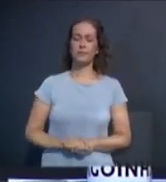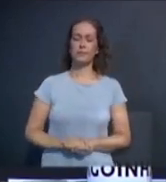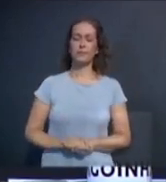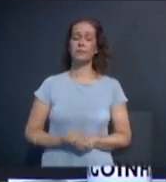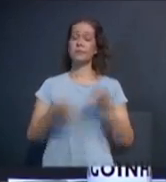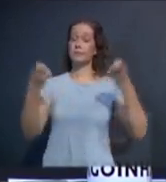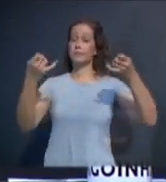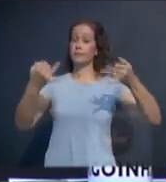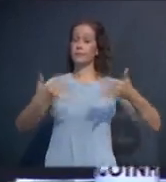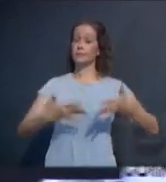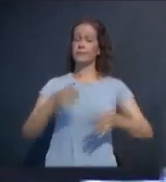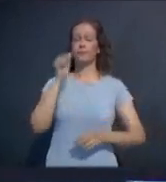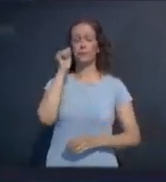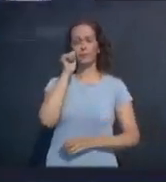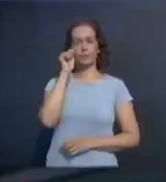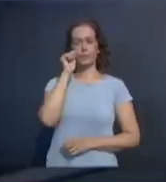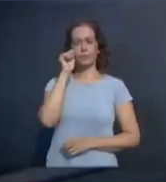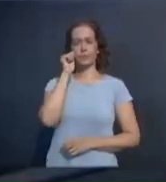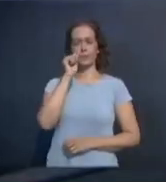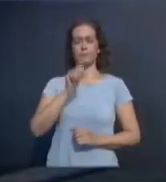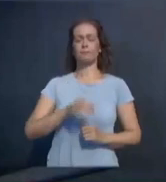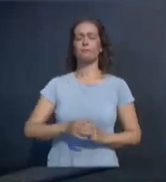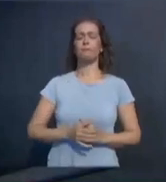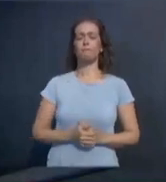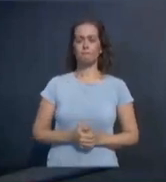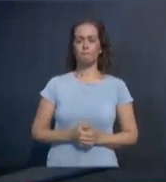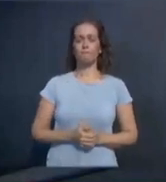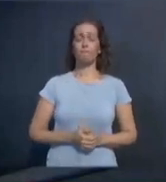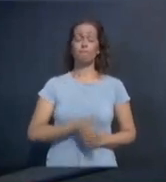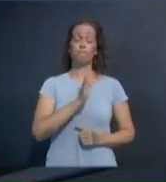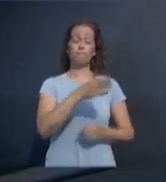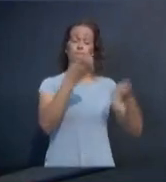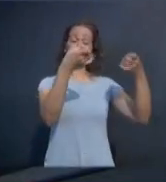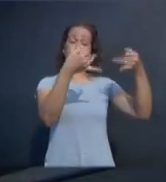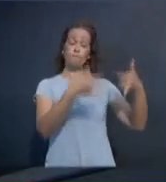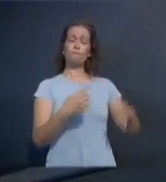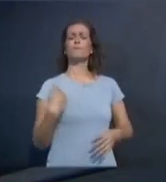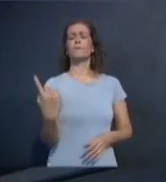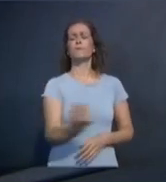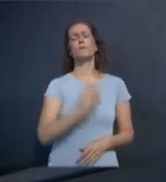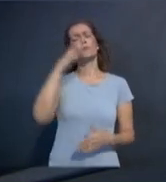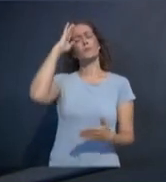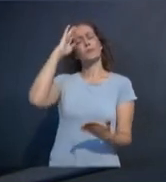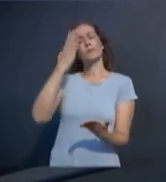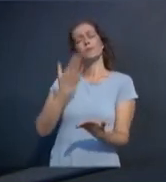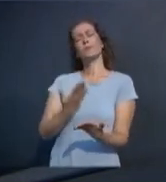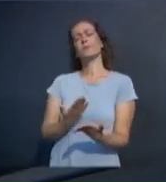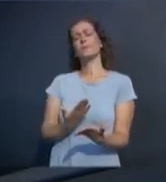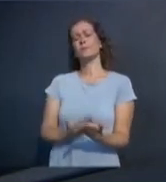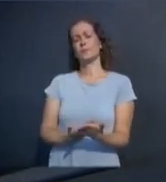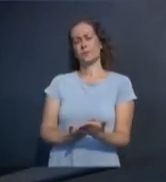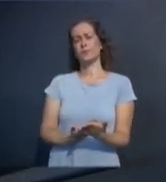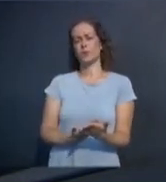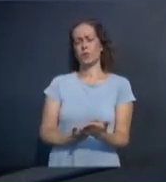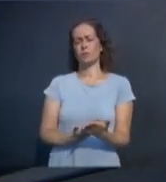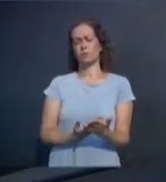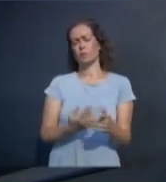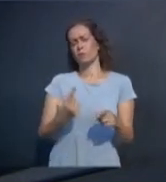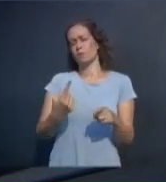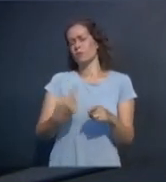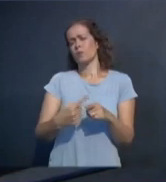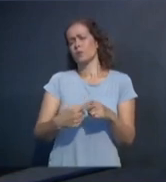E dizia a mulher, já não é pelo que disseste que nós cremos, mas porque nós mesmos